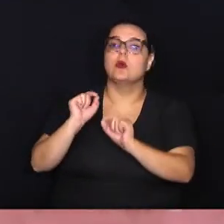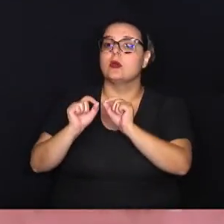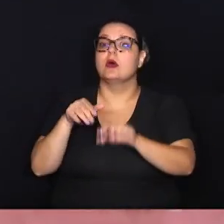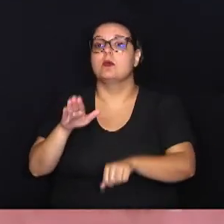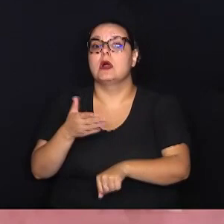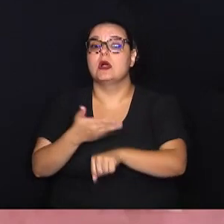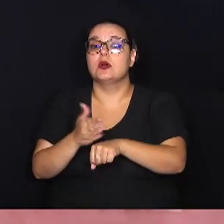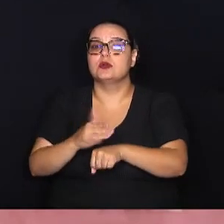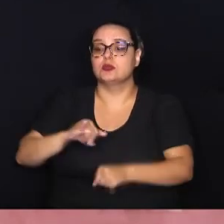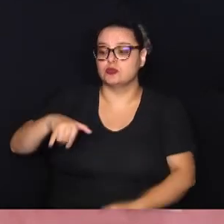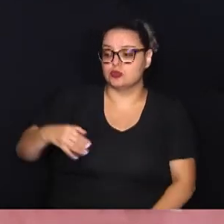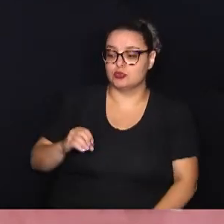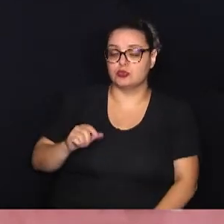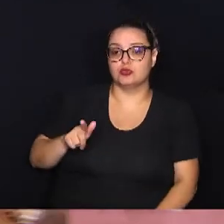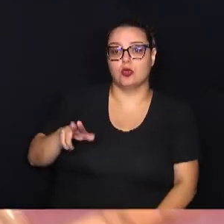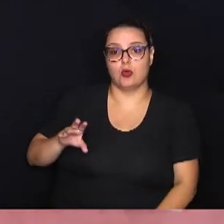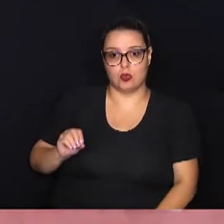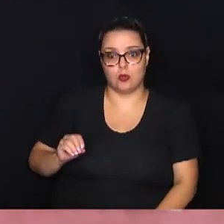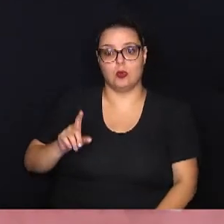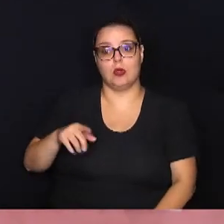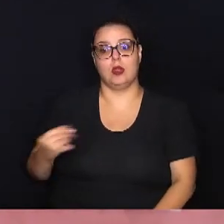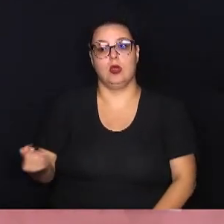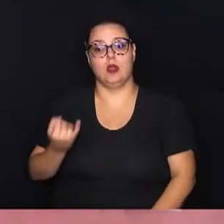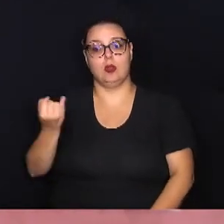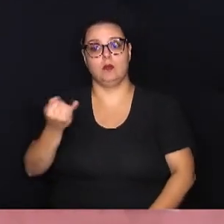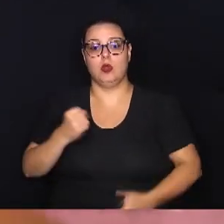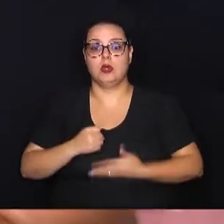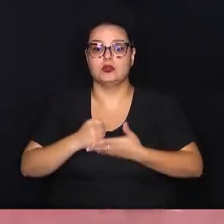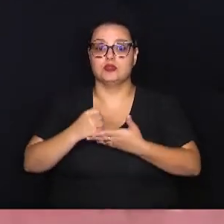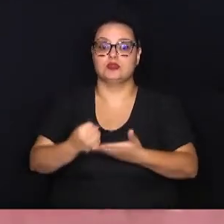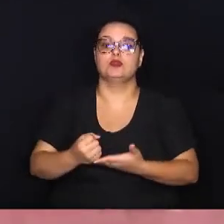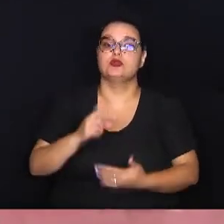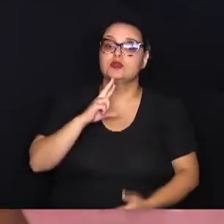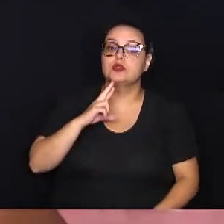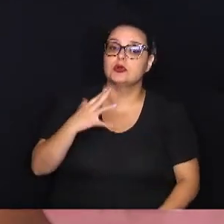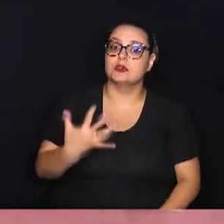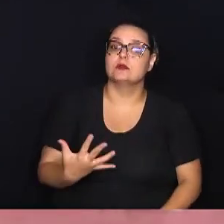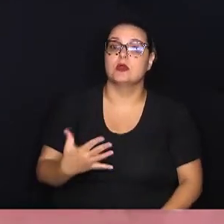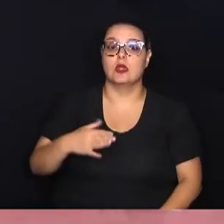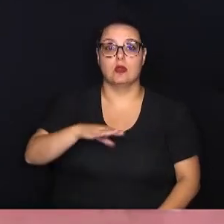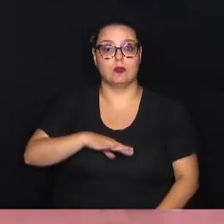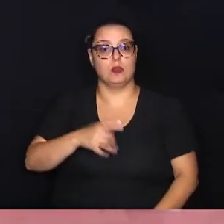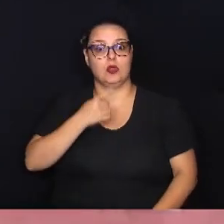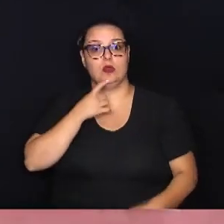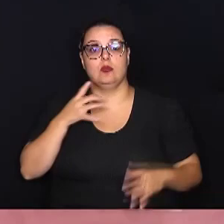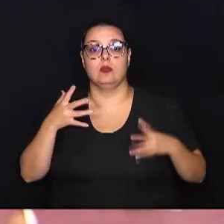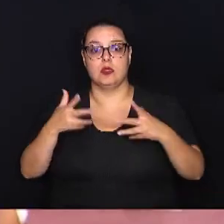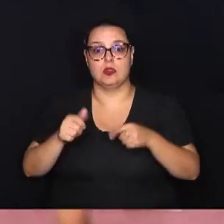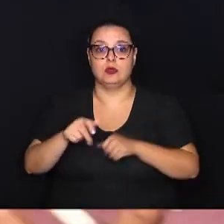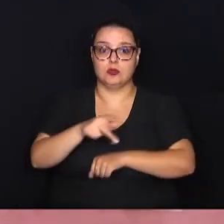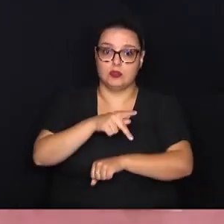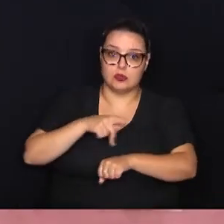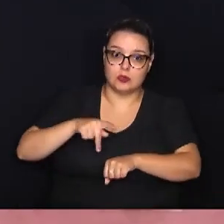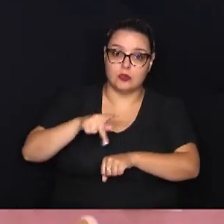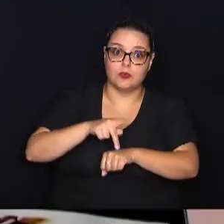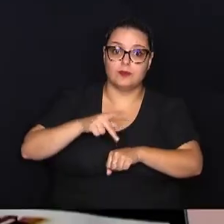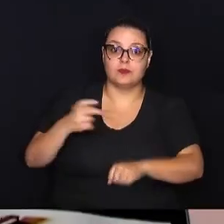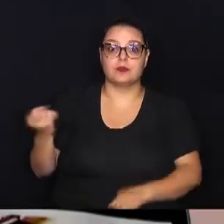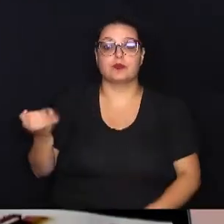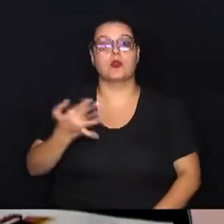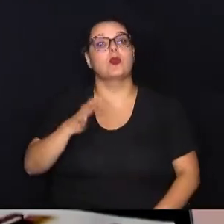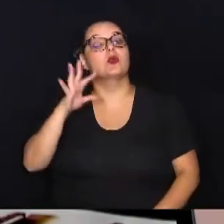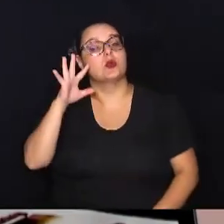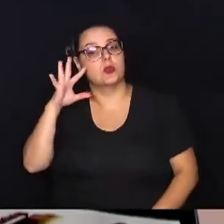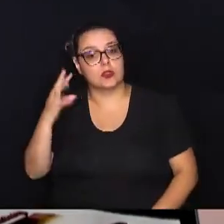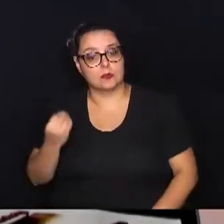do jongo, era importante levar de devolutiva para Campinas e para todo o país, quanto conhecimento.